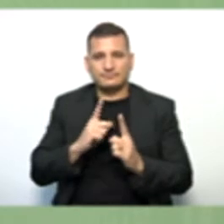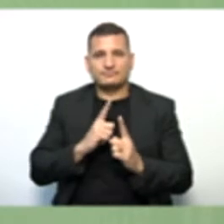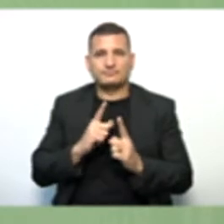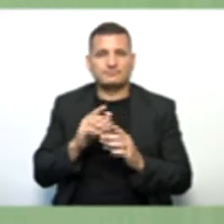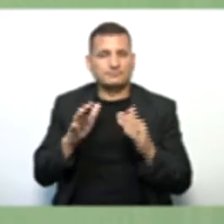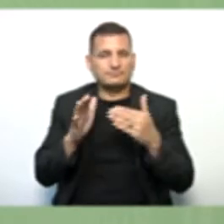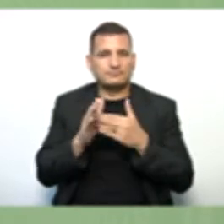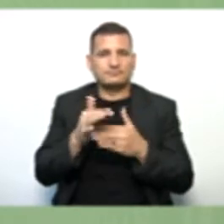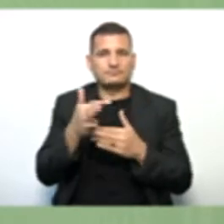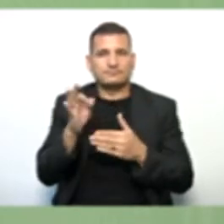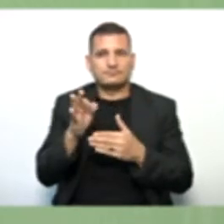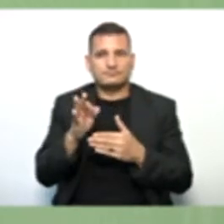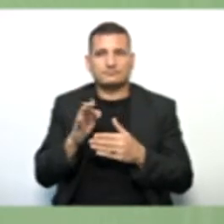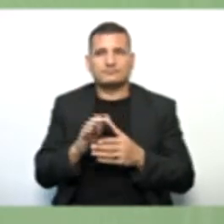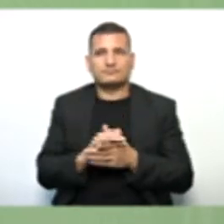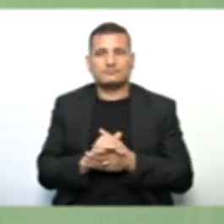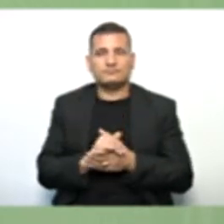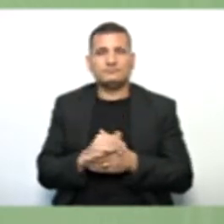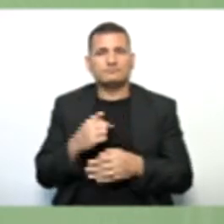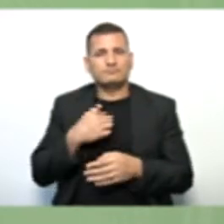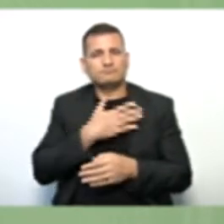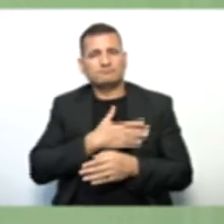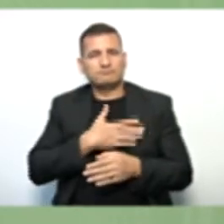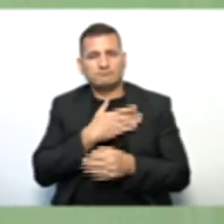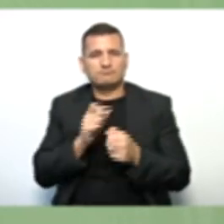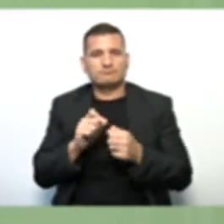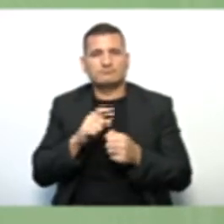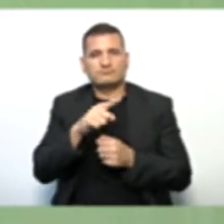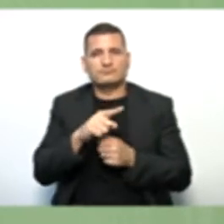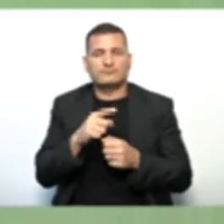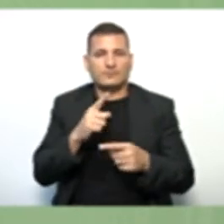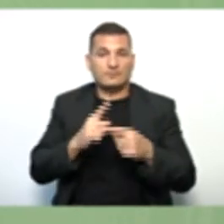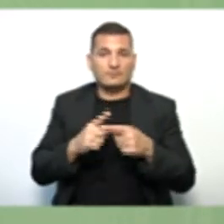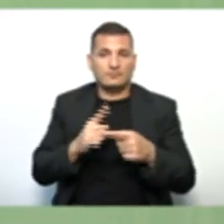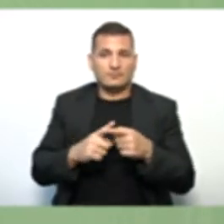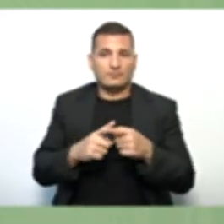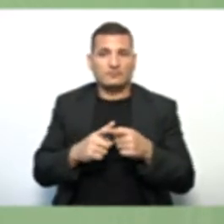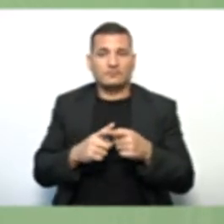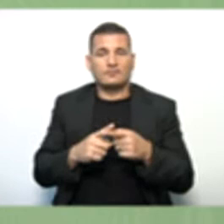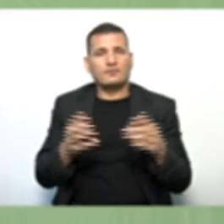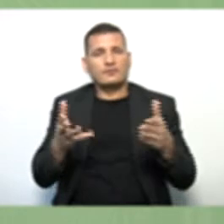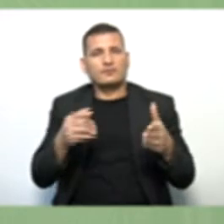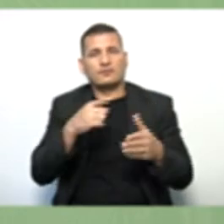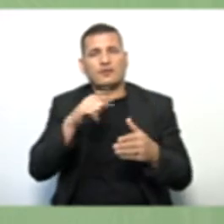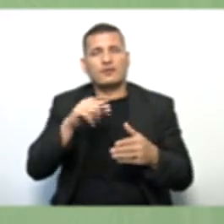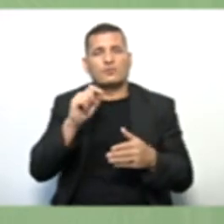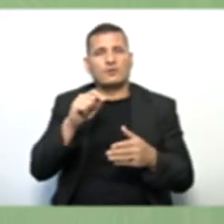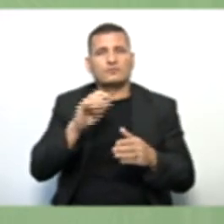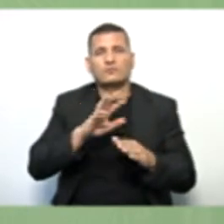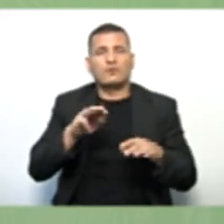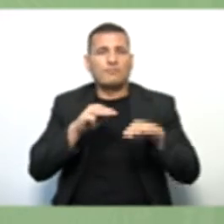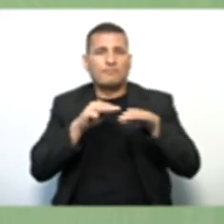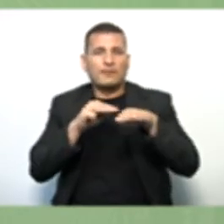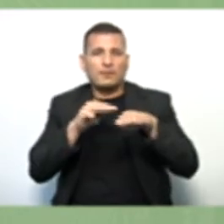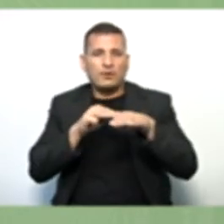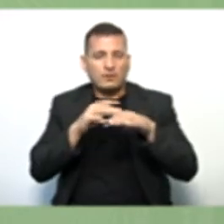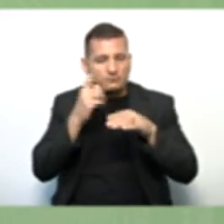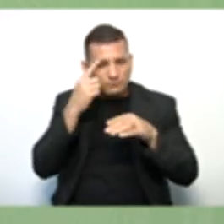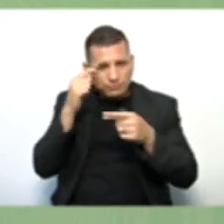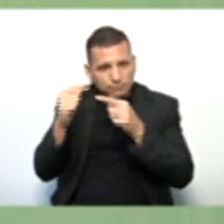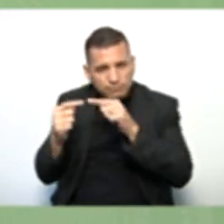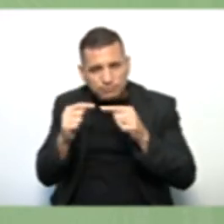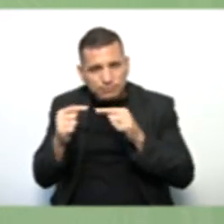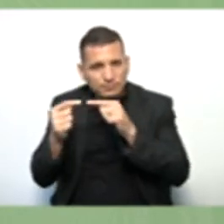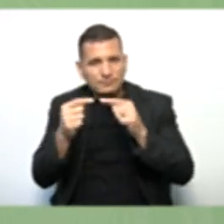Mas é mais ou menos por aí. Eu gosto de fazer isso, gente, porque isso que a gente tá fazendo aqui agora são memórias associativas. E isso ajuda muito, na